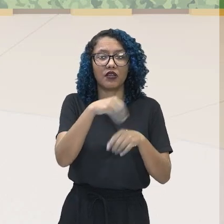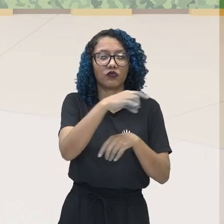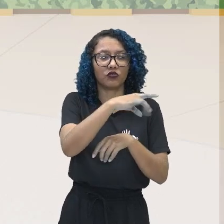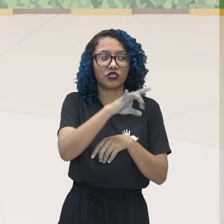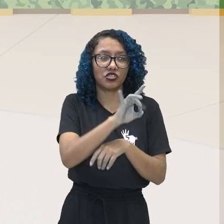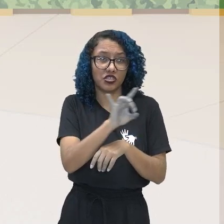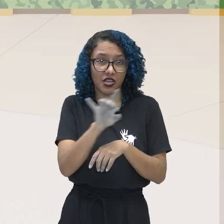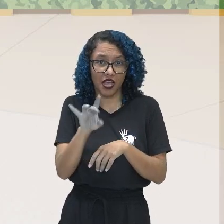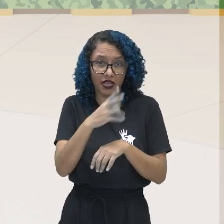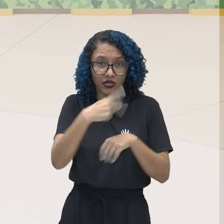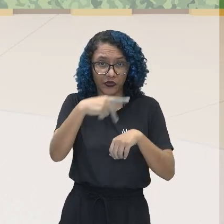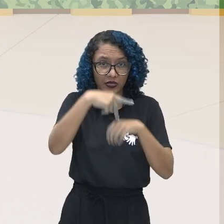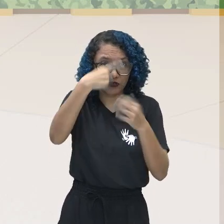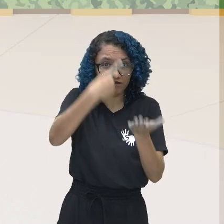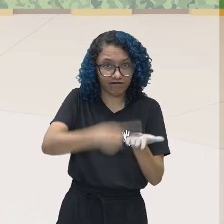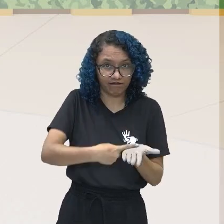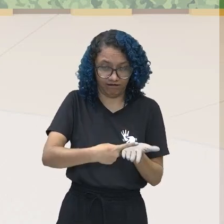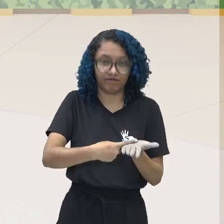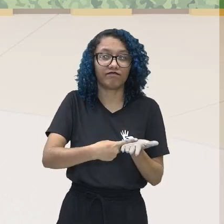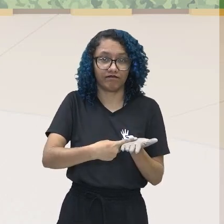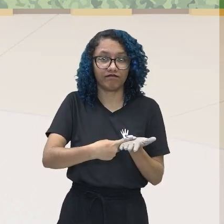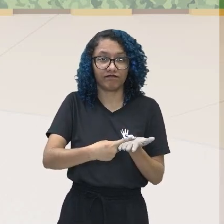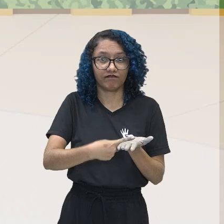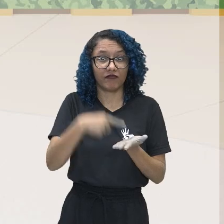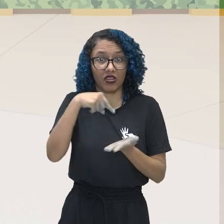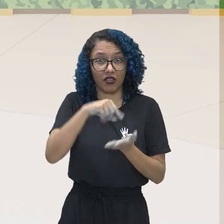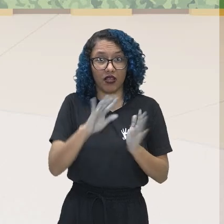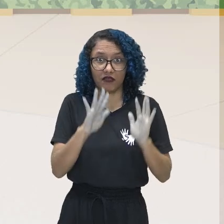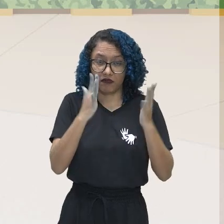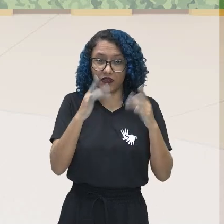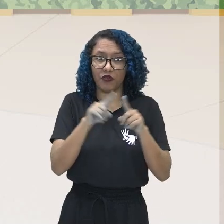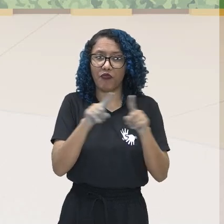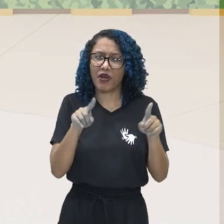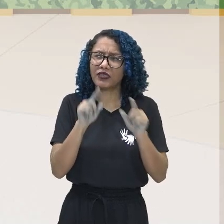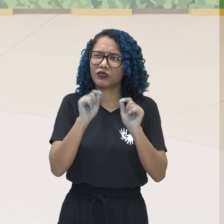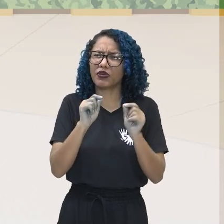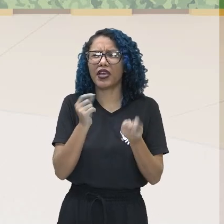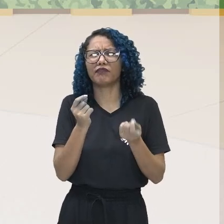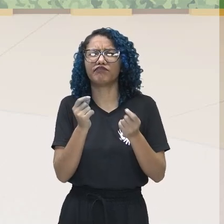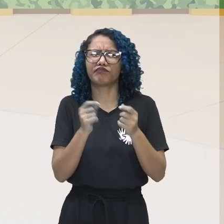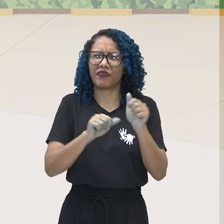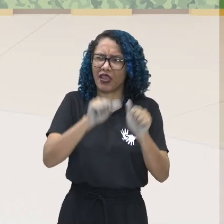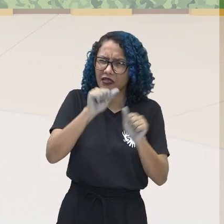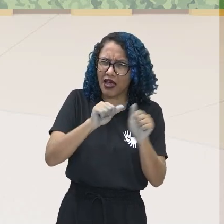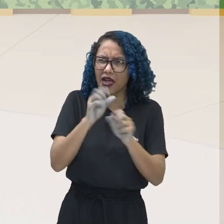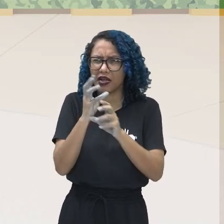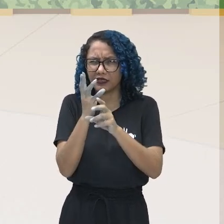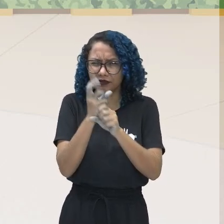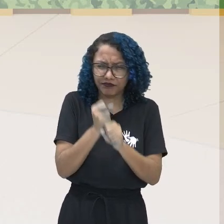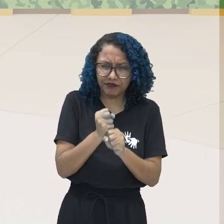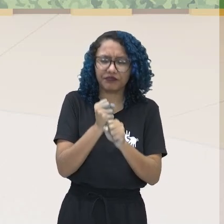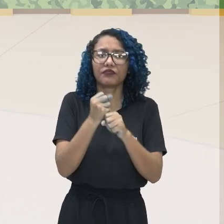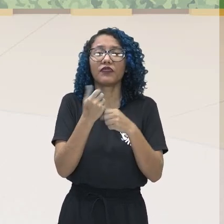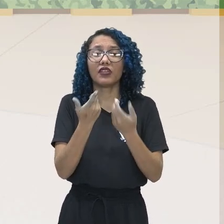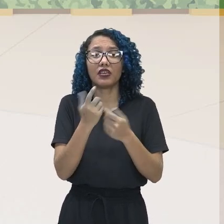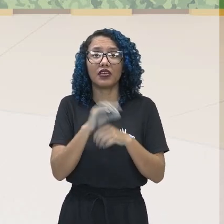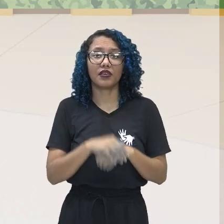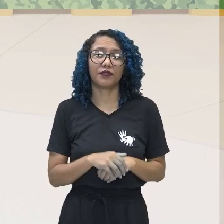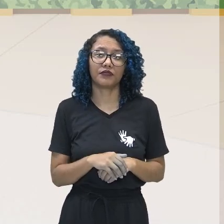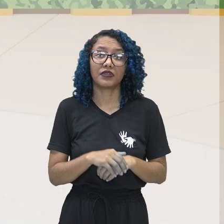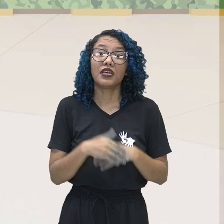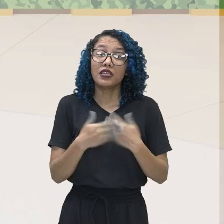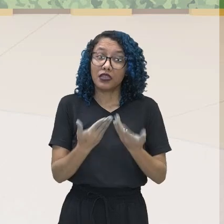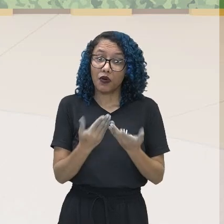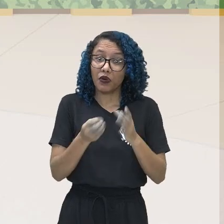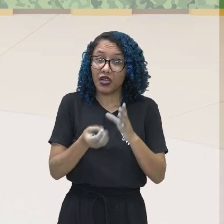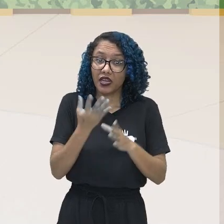se comprometeram ali. Só que foi passado por uma revisão e surgiram os Objetivos de Desenvolvimento